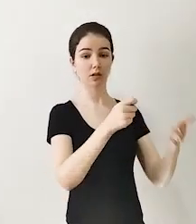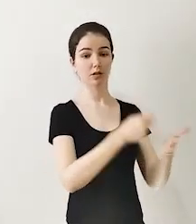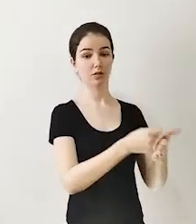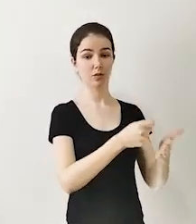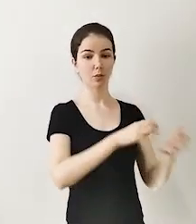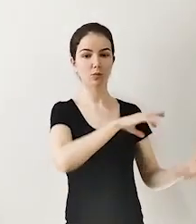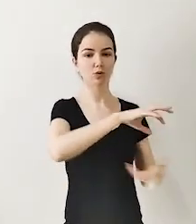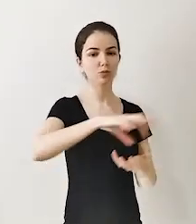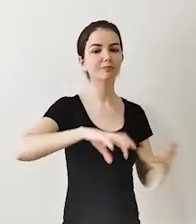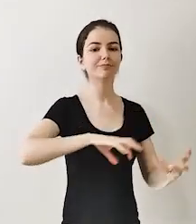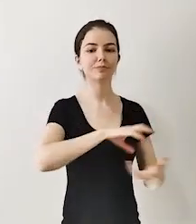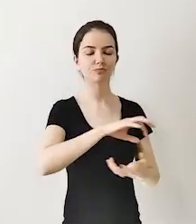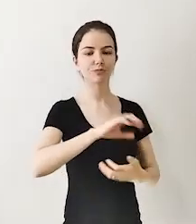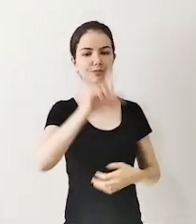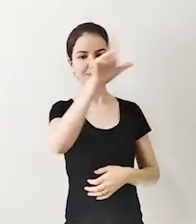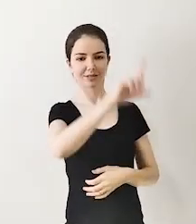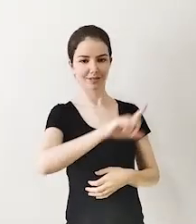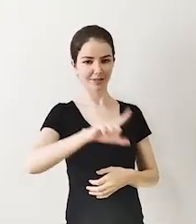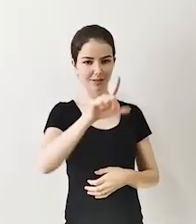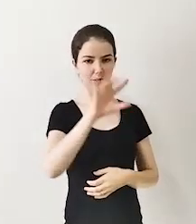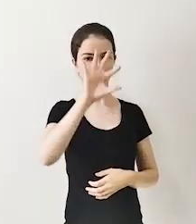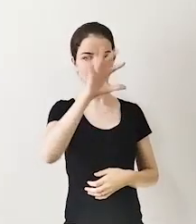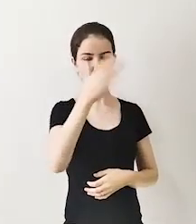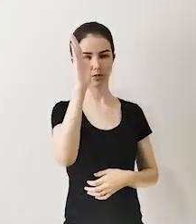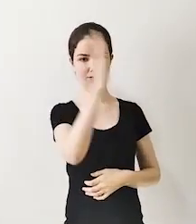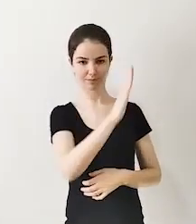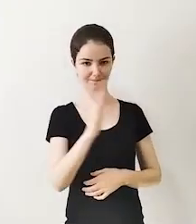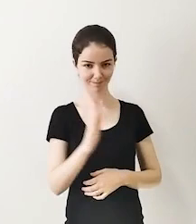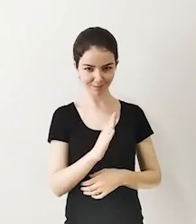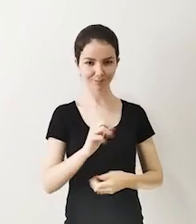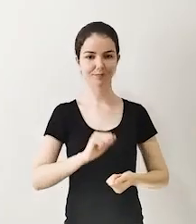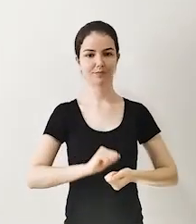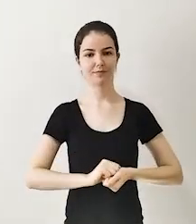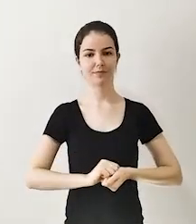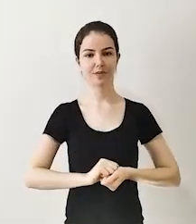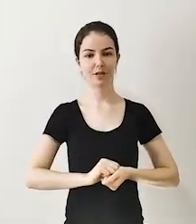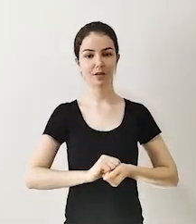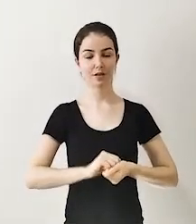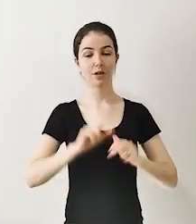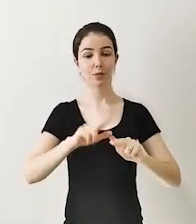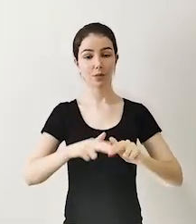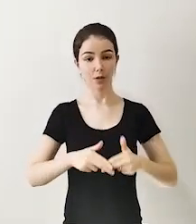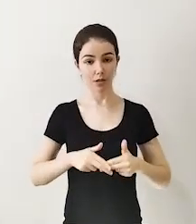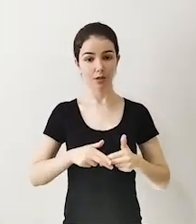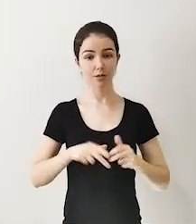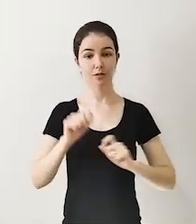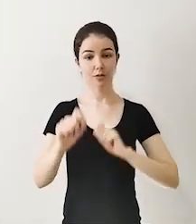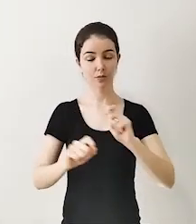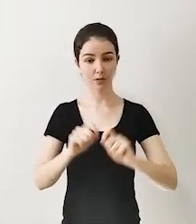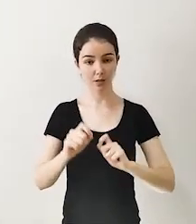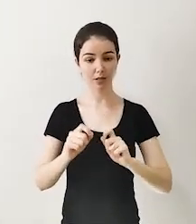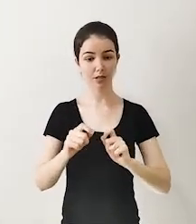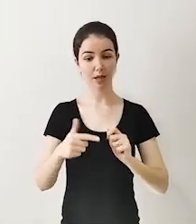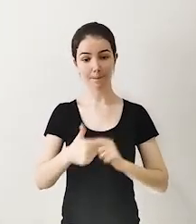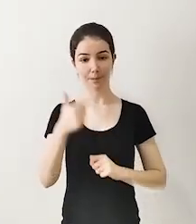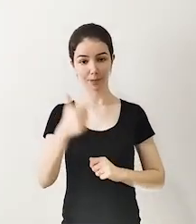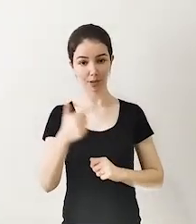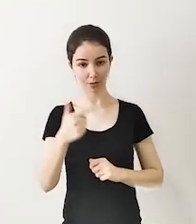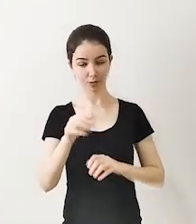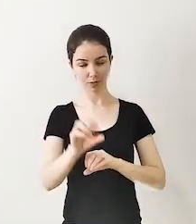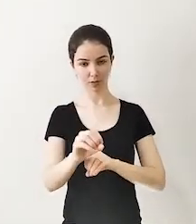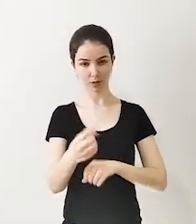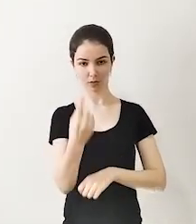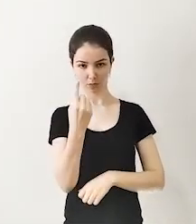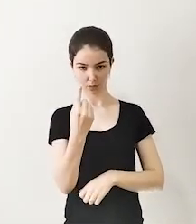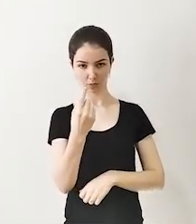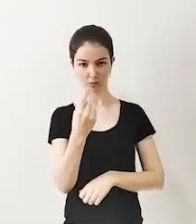os movimentos literários que acontecem no Brasil, tá? Por isso que a parte 2, aula 1, como